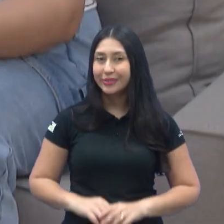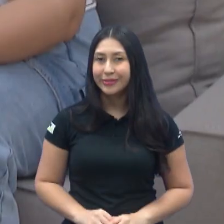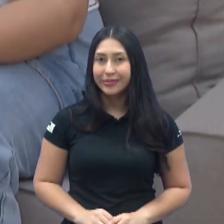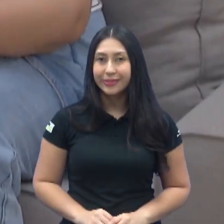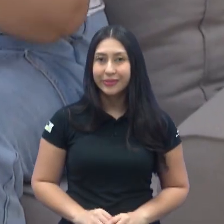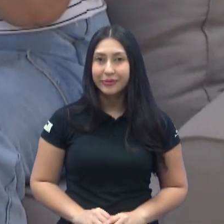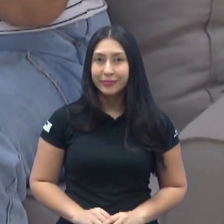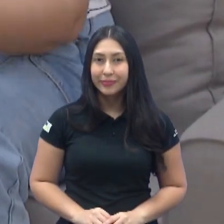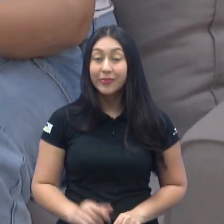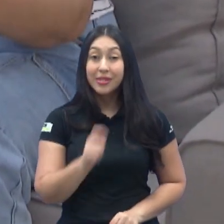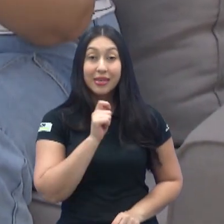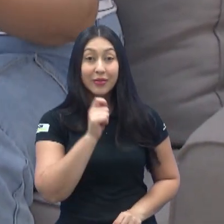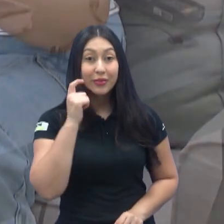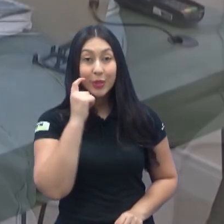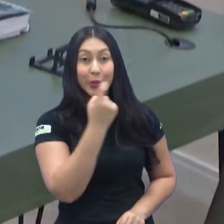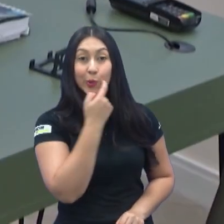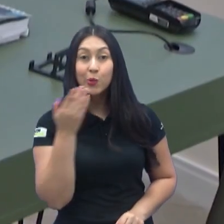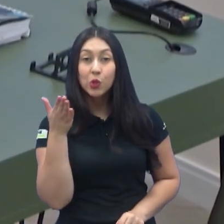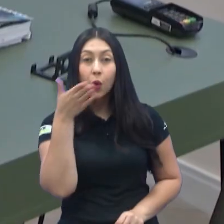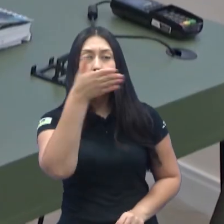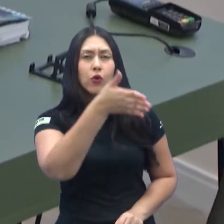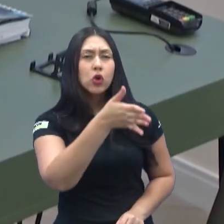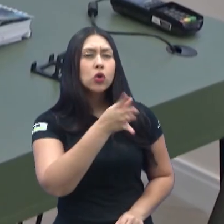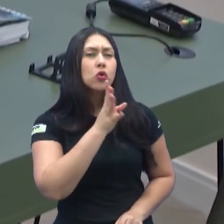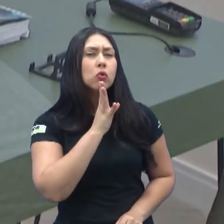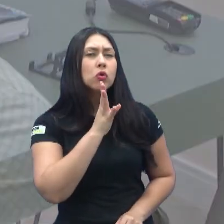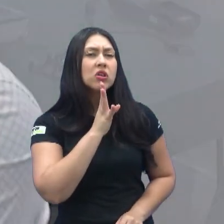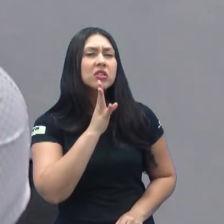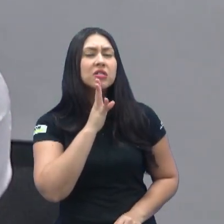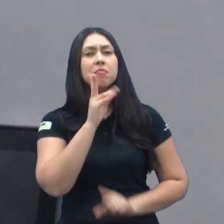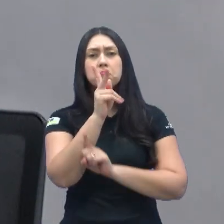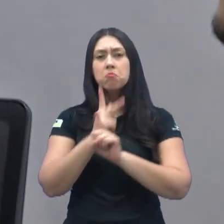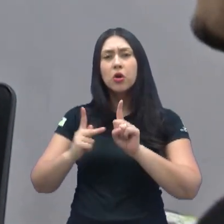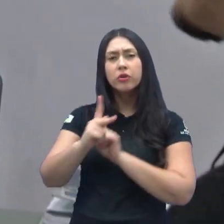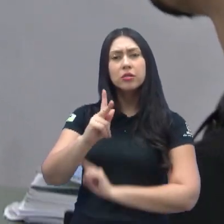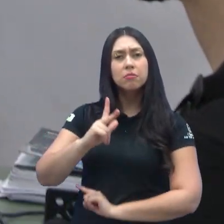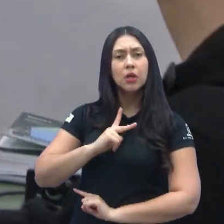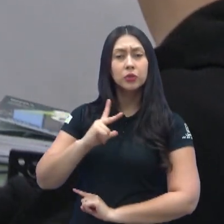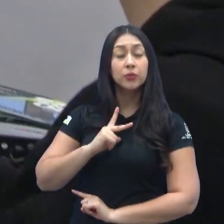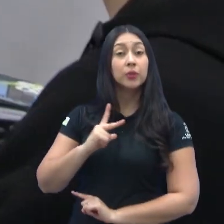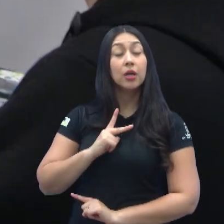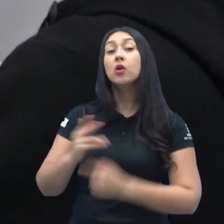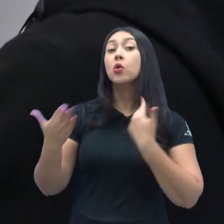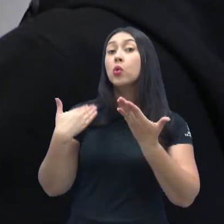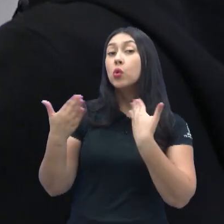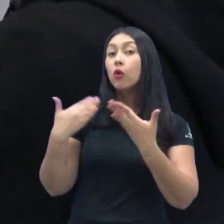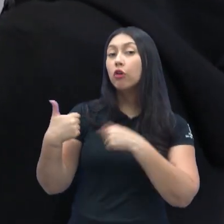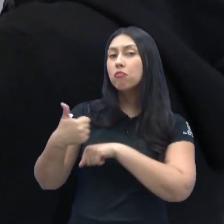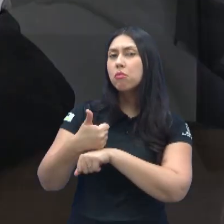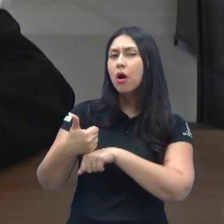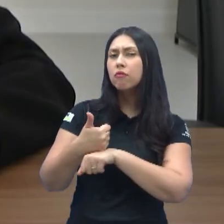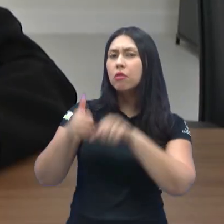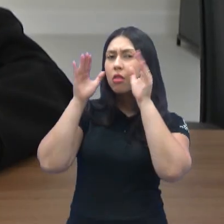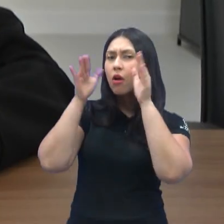A repórter Luísa Minas foi entender como funciona a previdência privada. ela conversou com um especialista e com